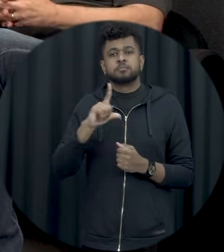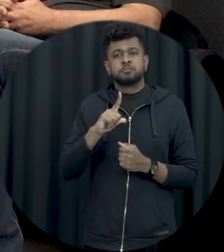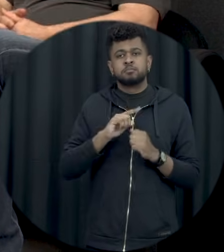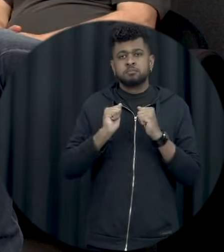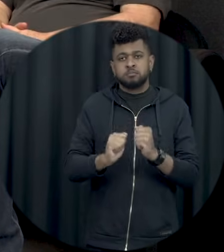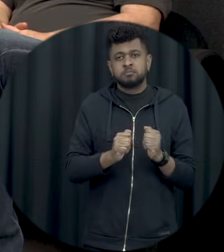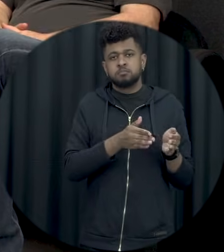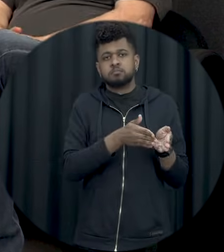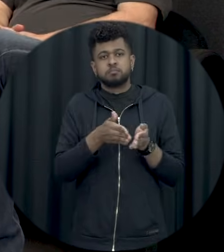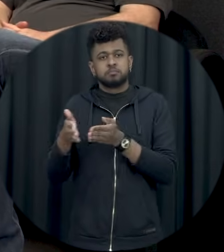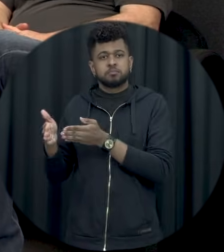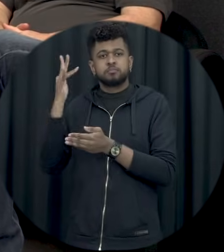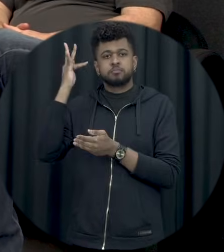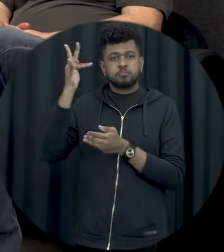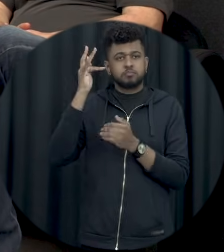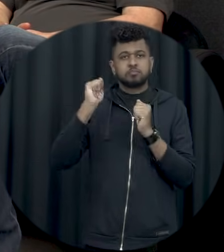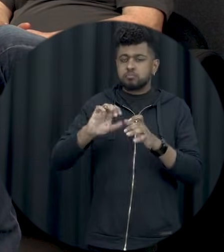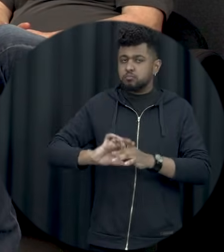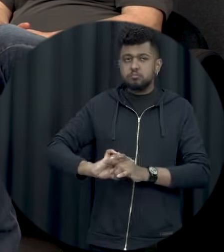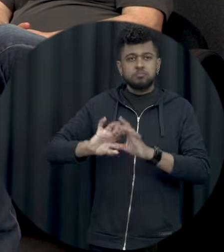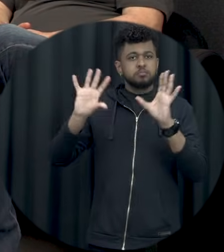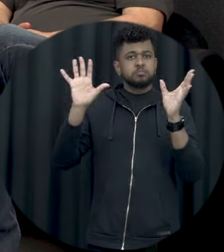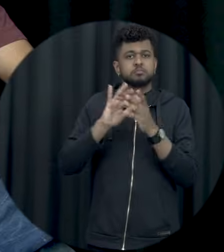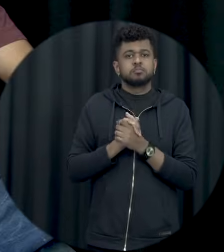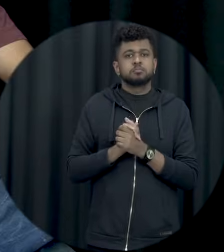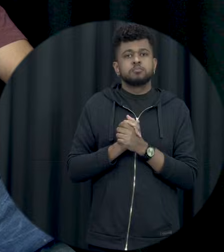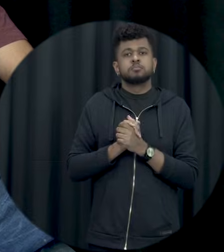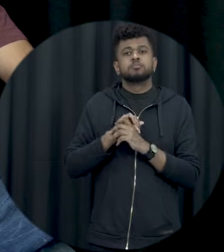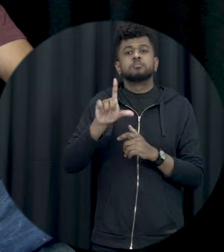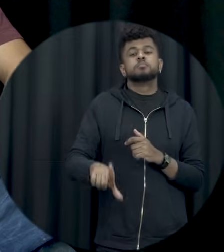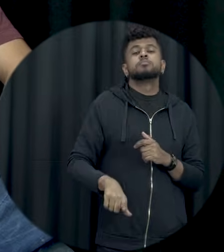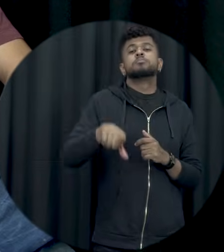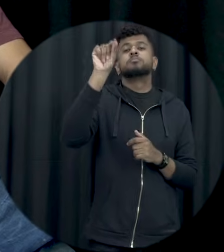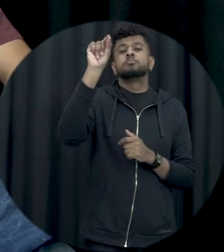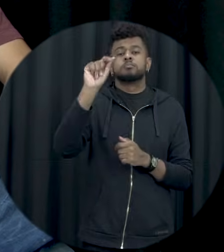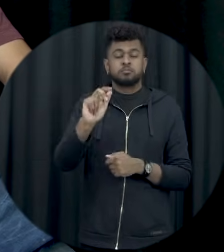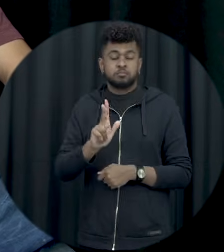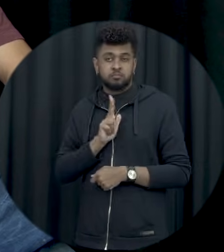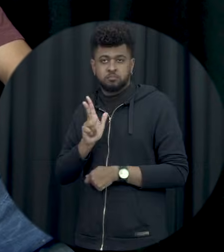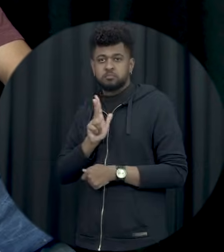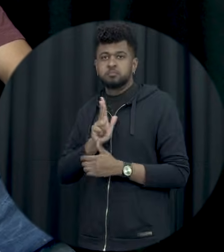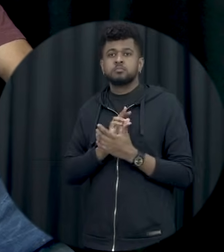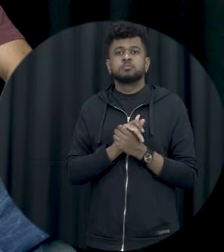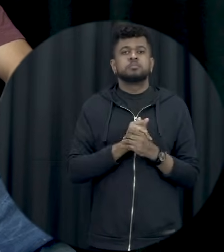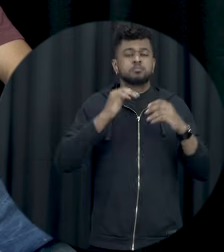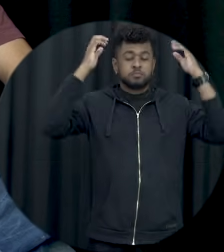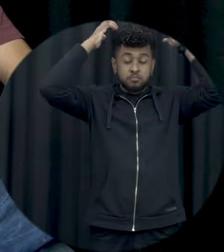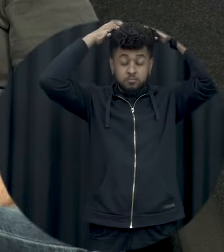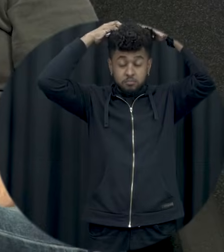engatar a graduação, né? Pode falar como foi a escolha, então, pela antropologia, né? Então, foi essa mudança.